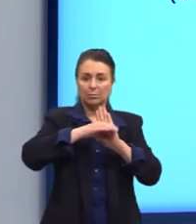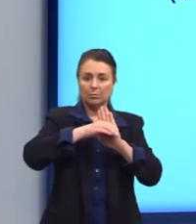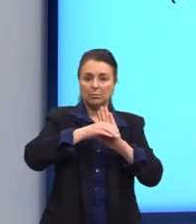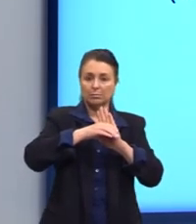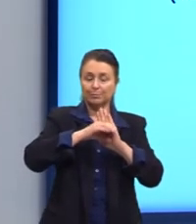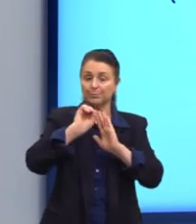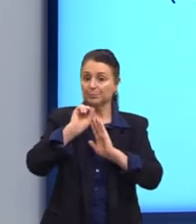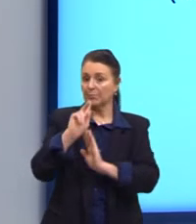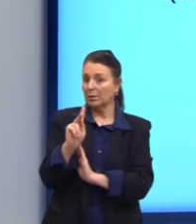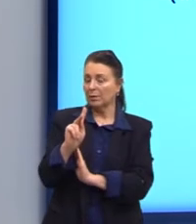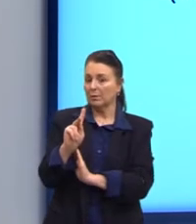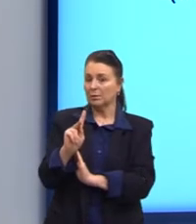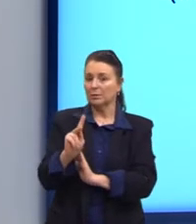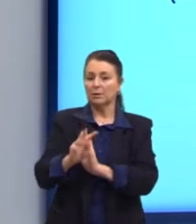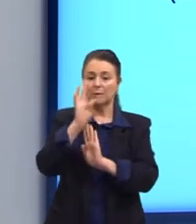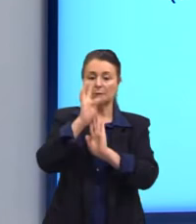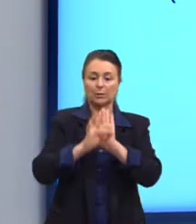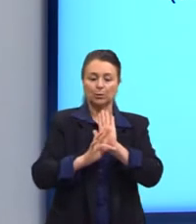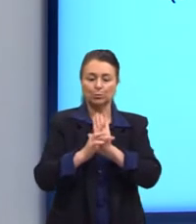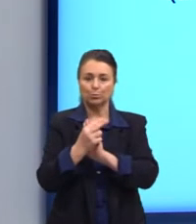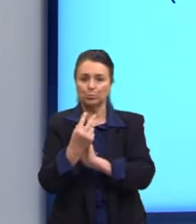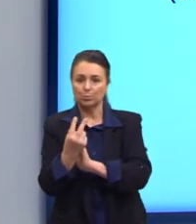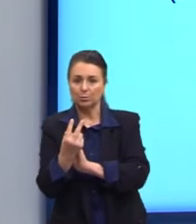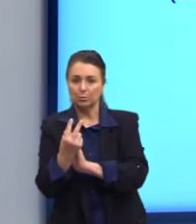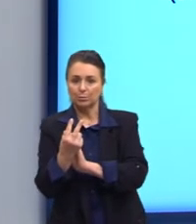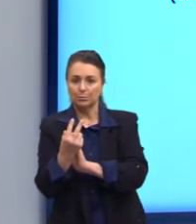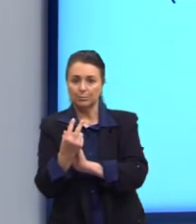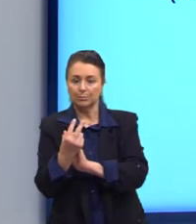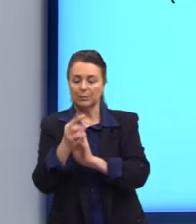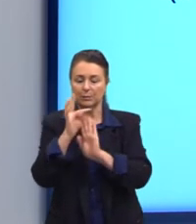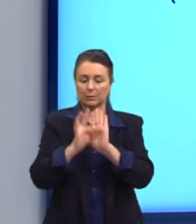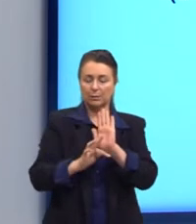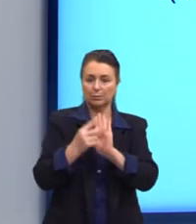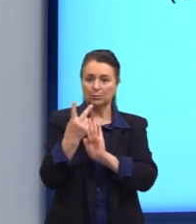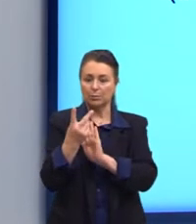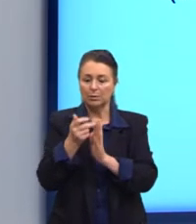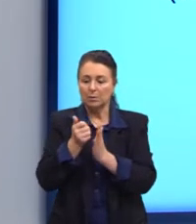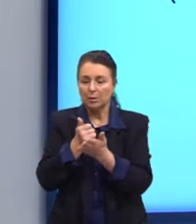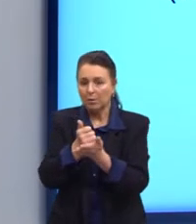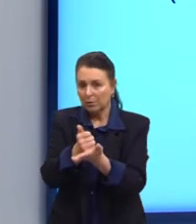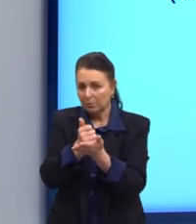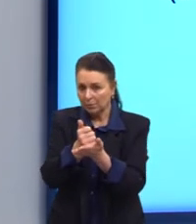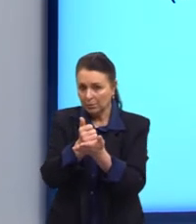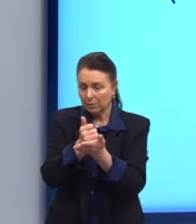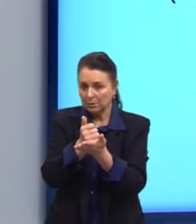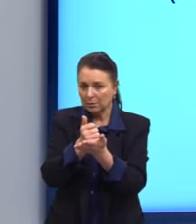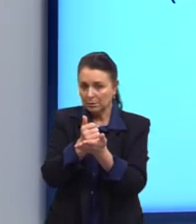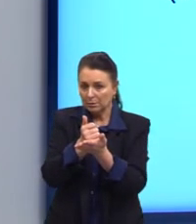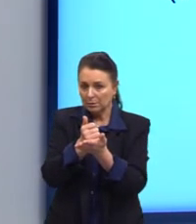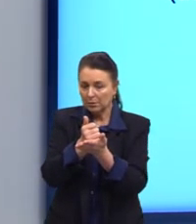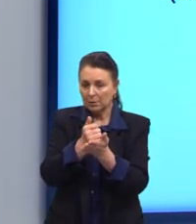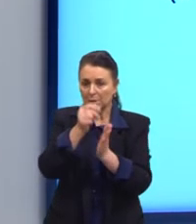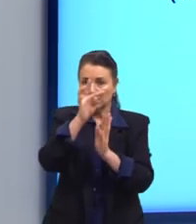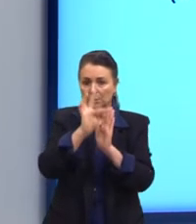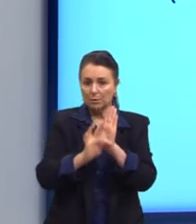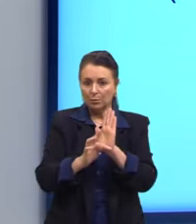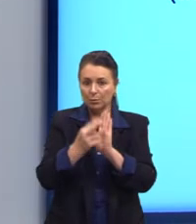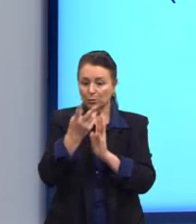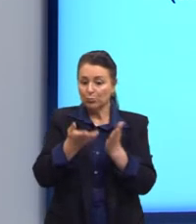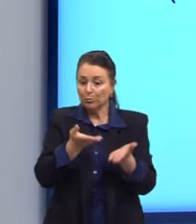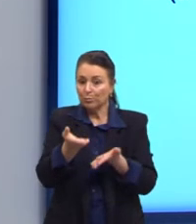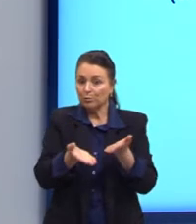show texto 2 texto 2 de apoio texto 2 motivador